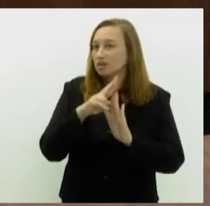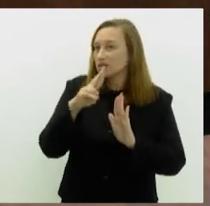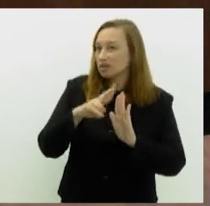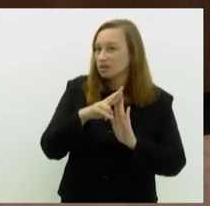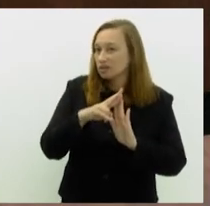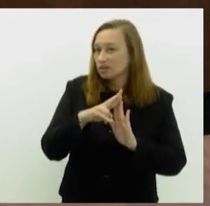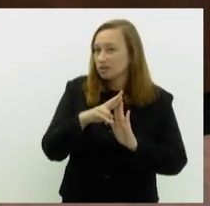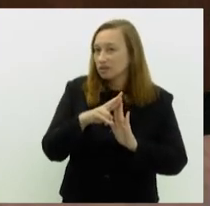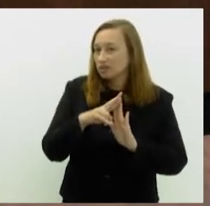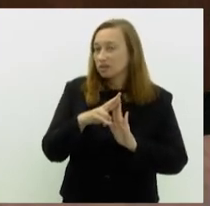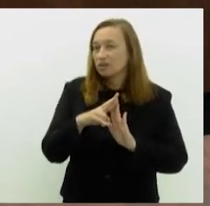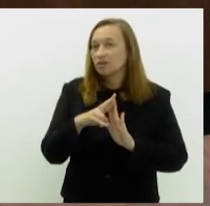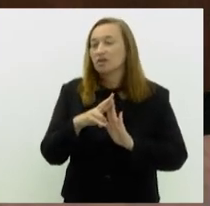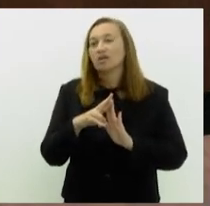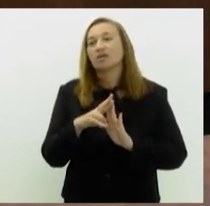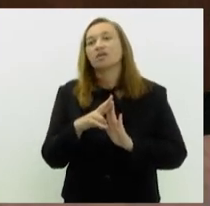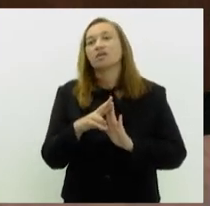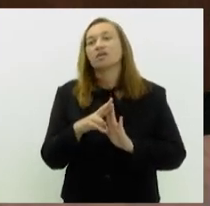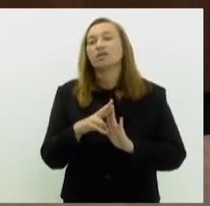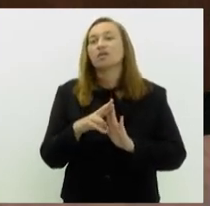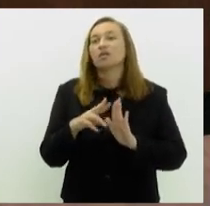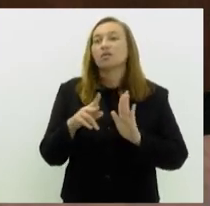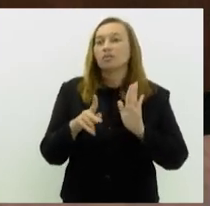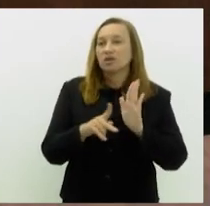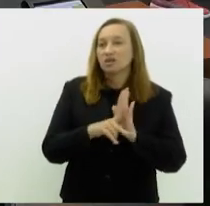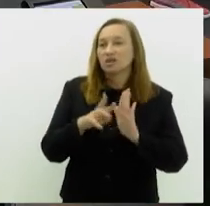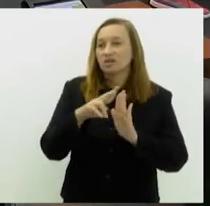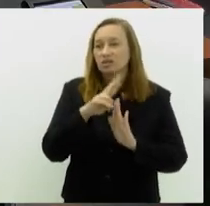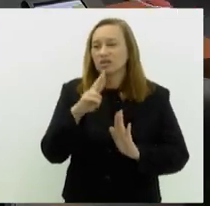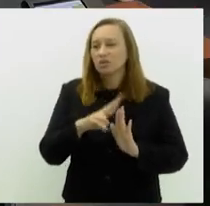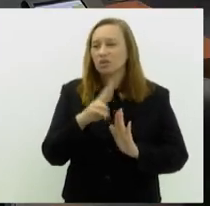que fica aqui o meu batismo como projeto de resolução Rubi.